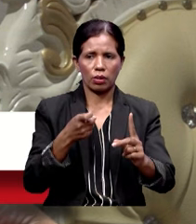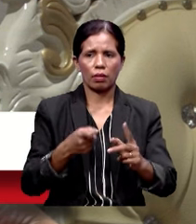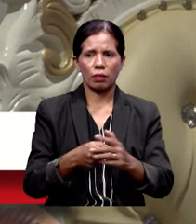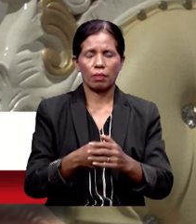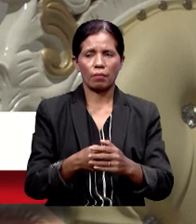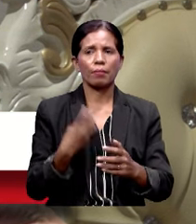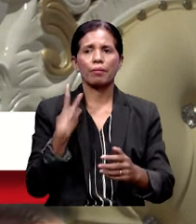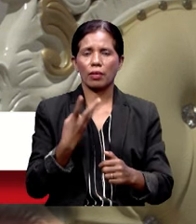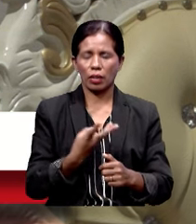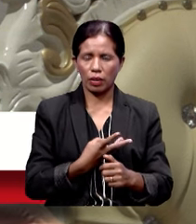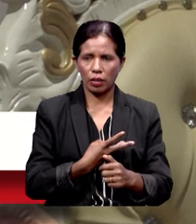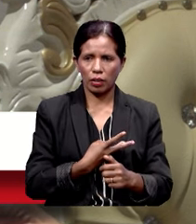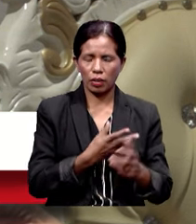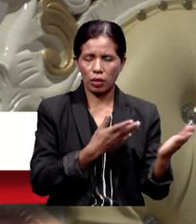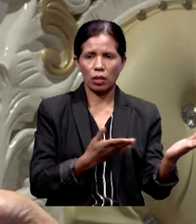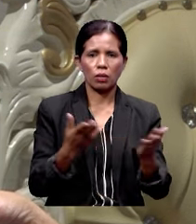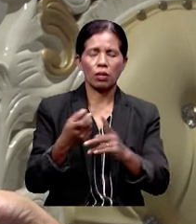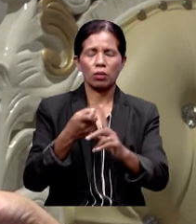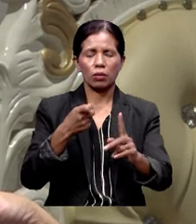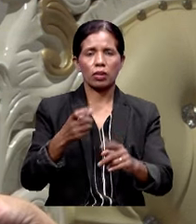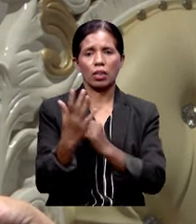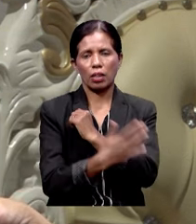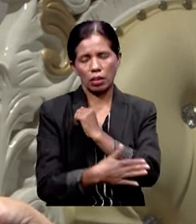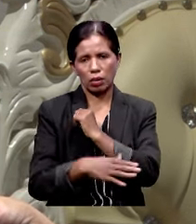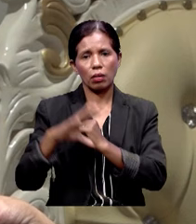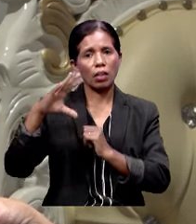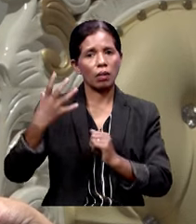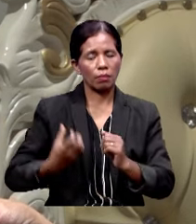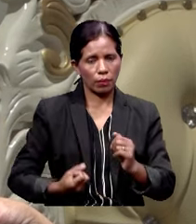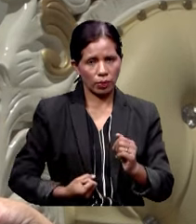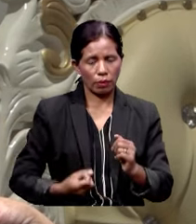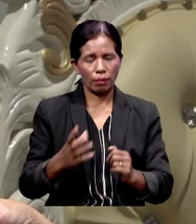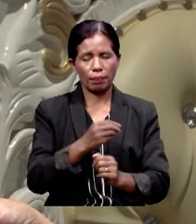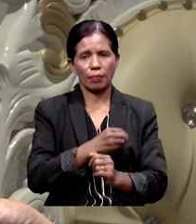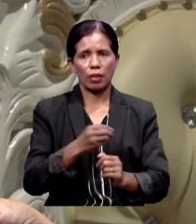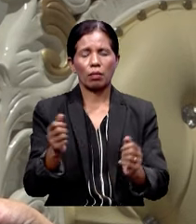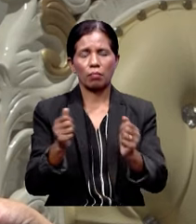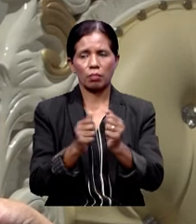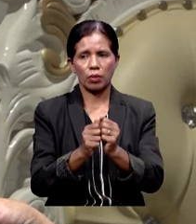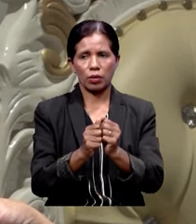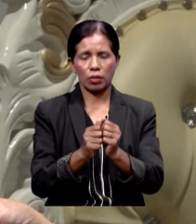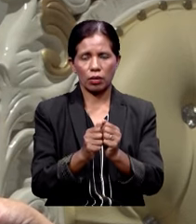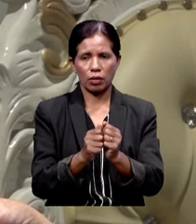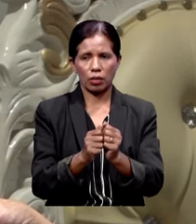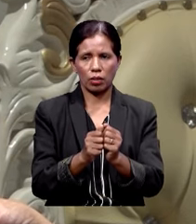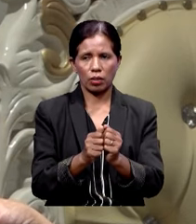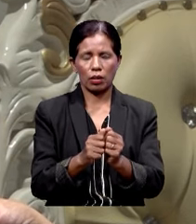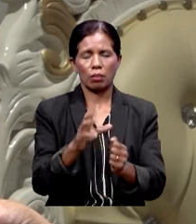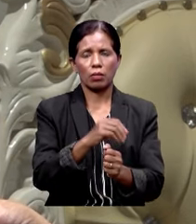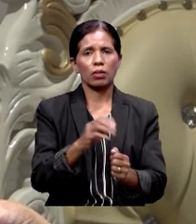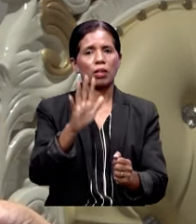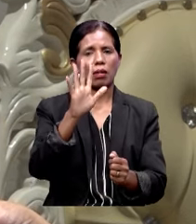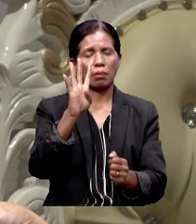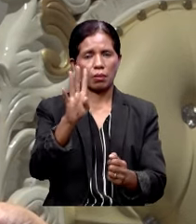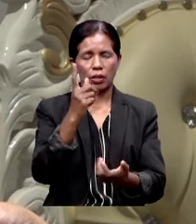Nibemak ita lori mai husi Kambodia 25 kg ne amutuk ba 4000 ton ladas nebe tama